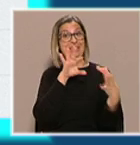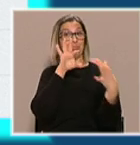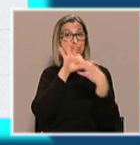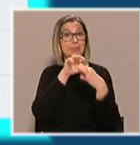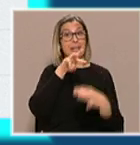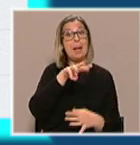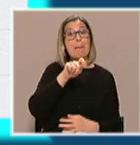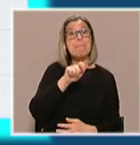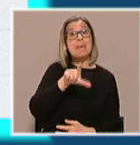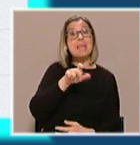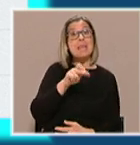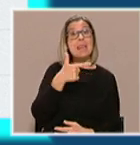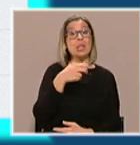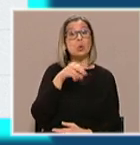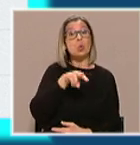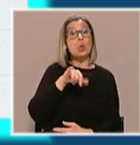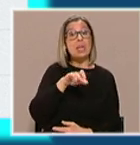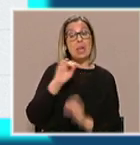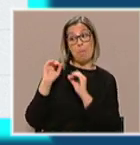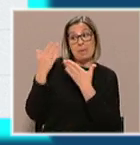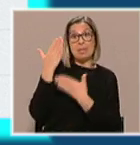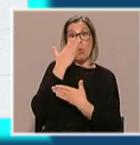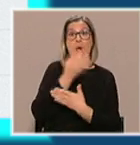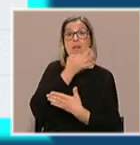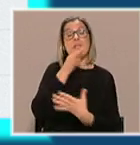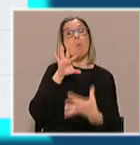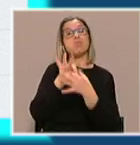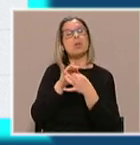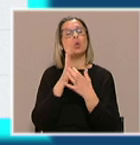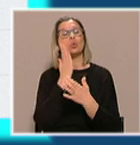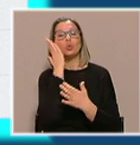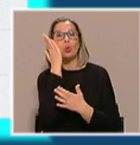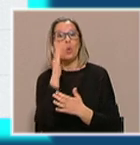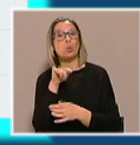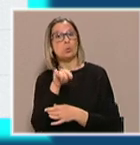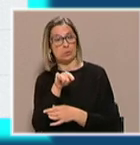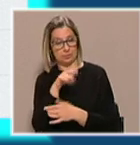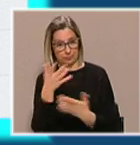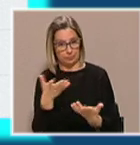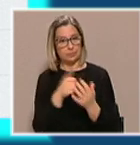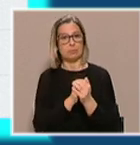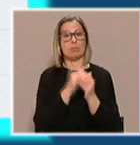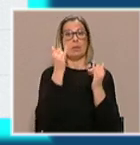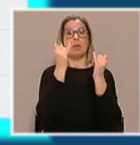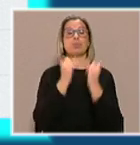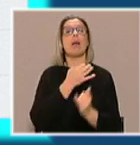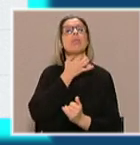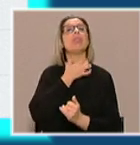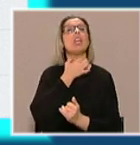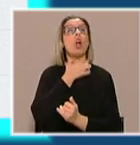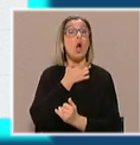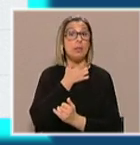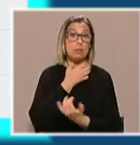hormona que regula o ciclo do sono. Temos a tiroide, que é responsável por